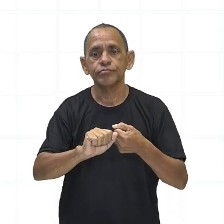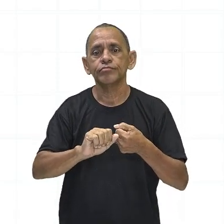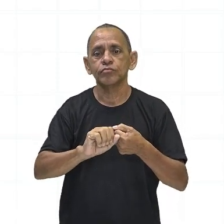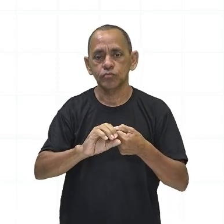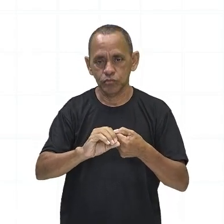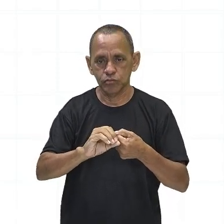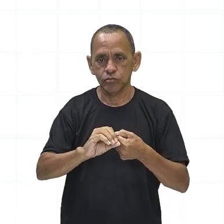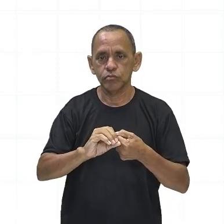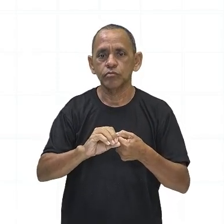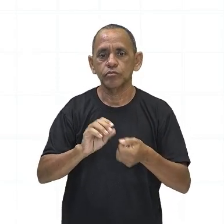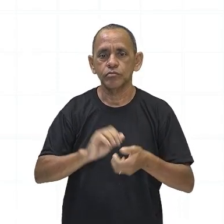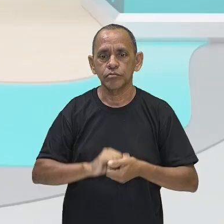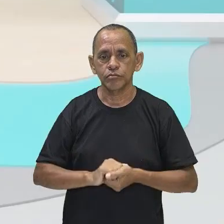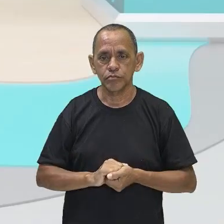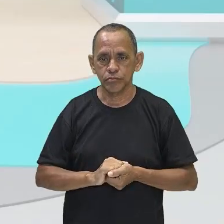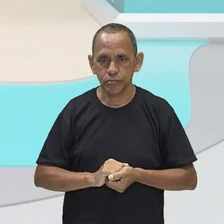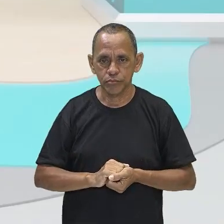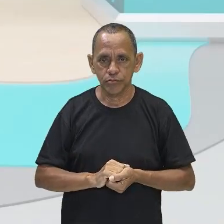2005.